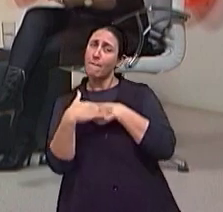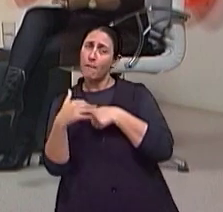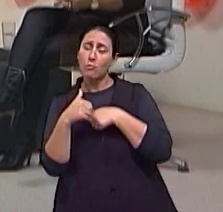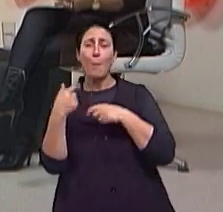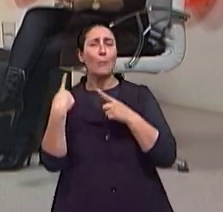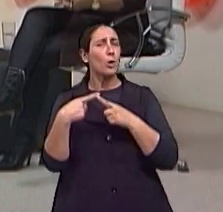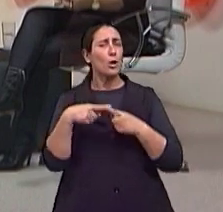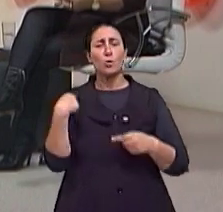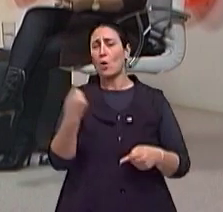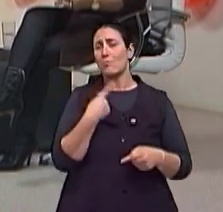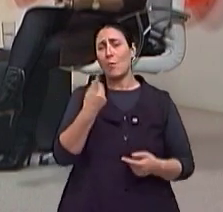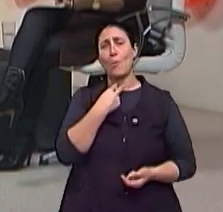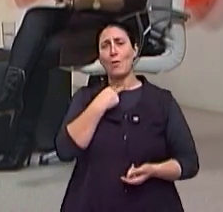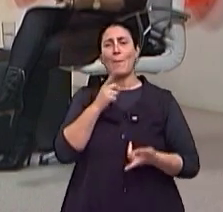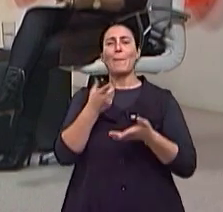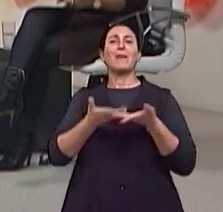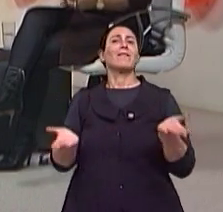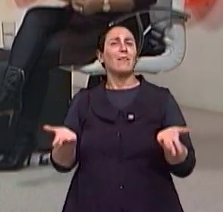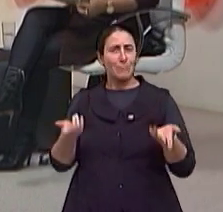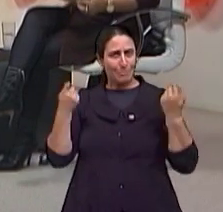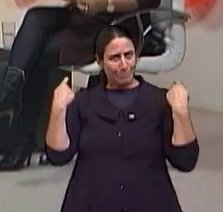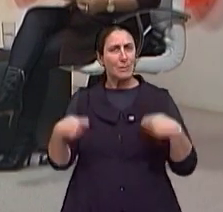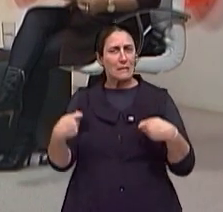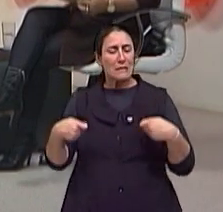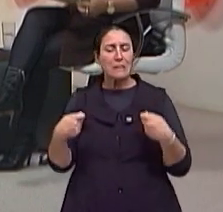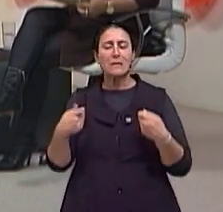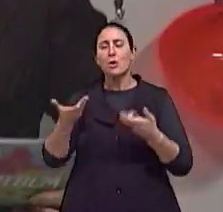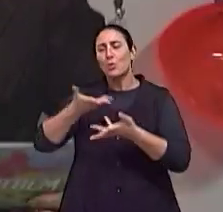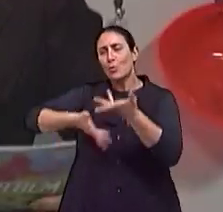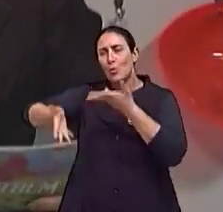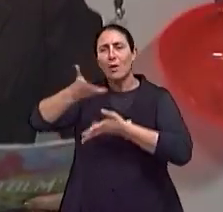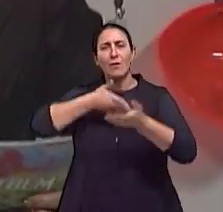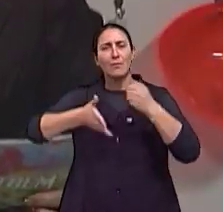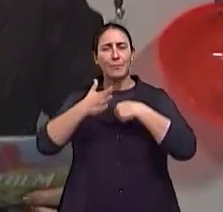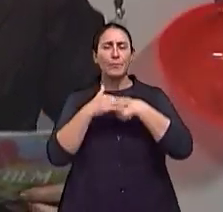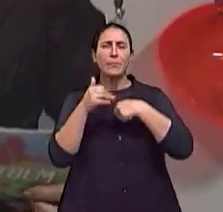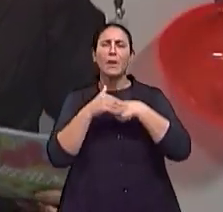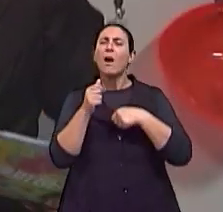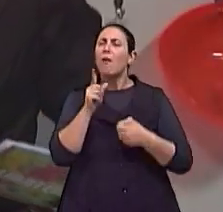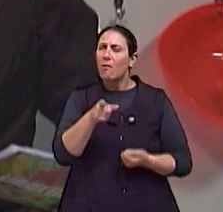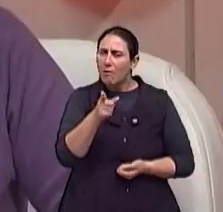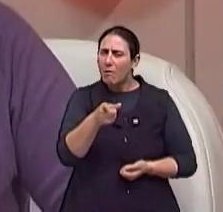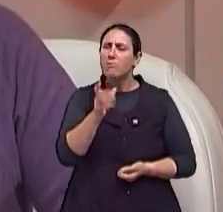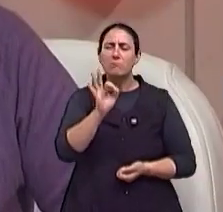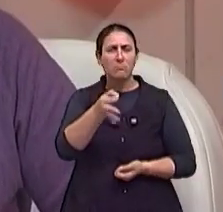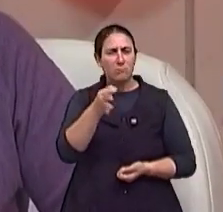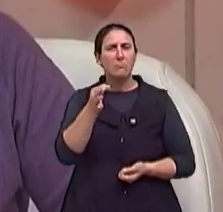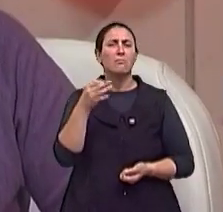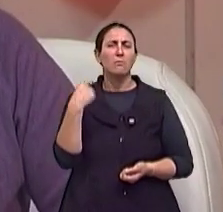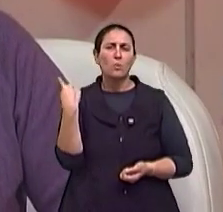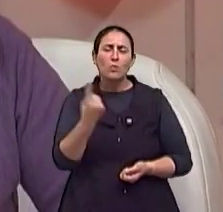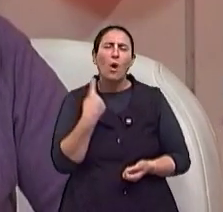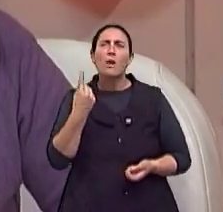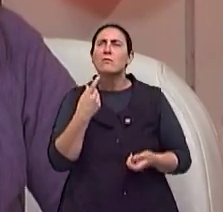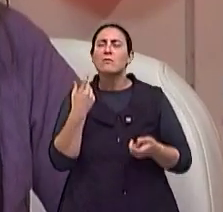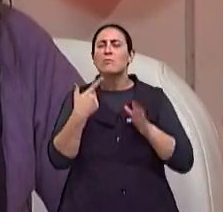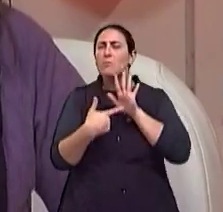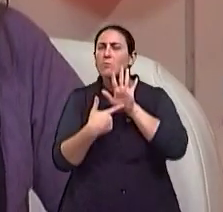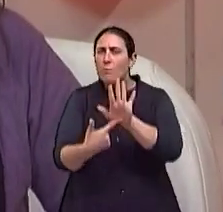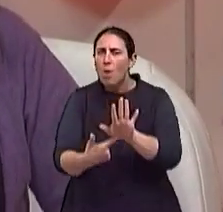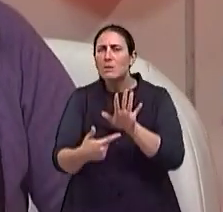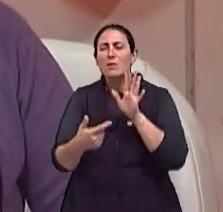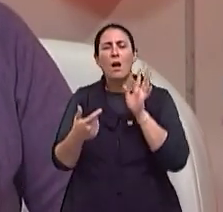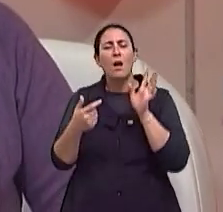podemos e não devemos abrir mão, né? De trocar afeto. Bom, essa... questão de referências também, claro, né? As pessoas se identificam,